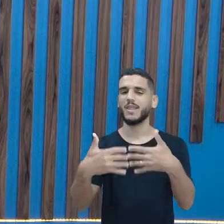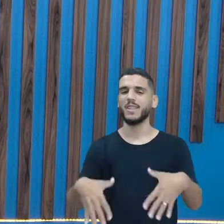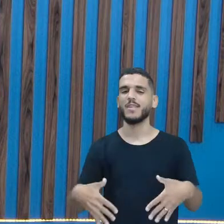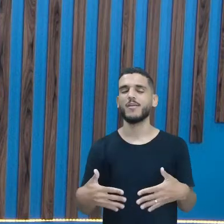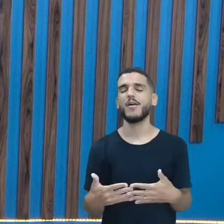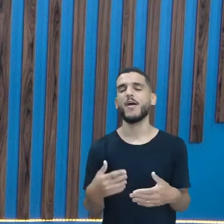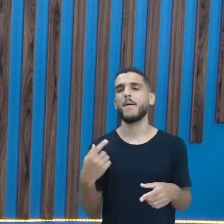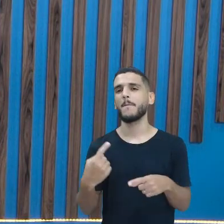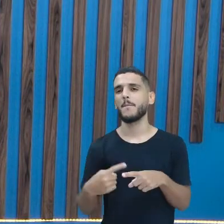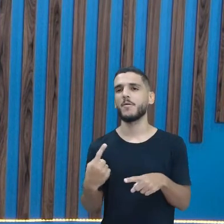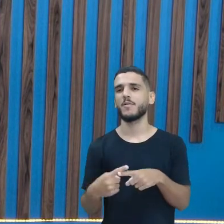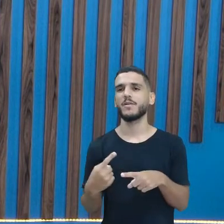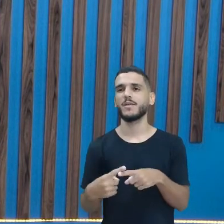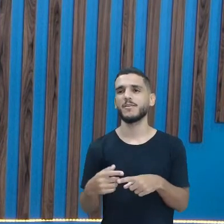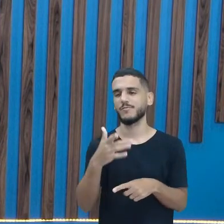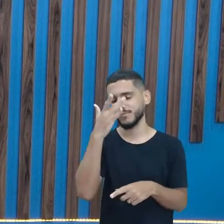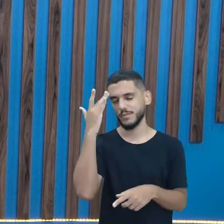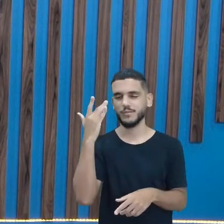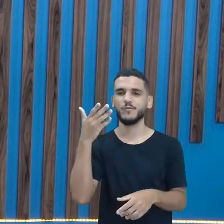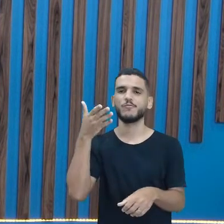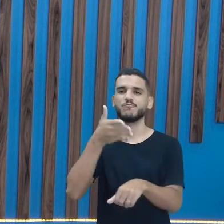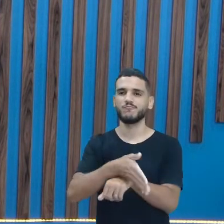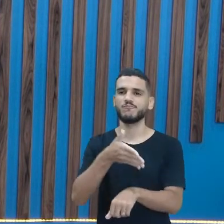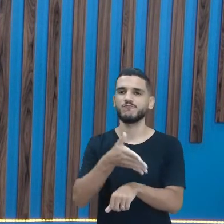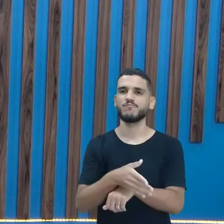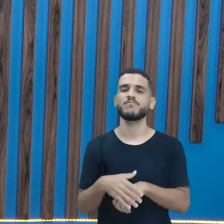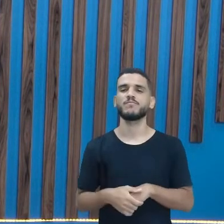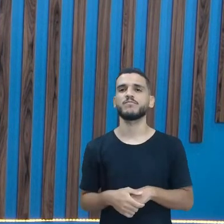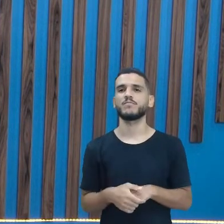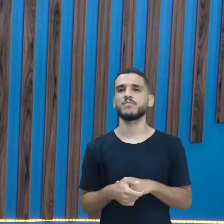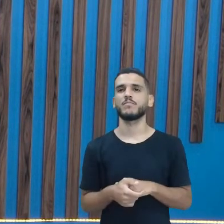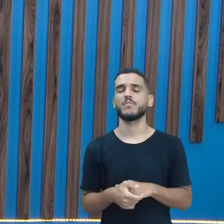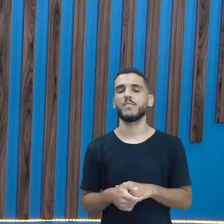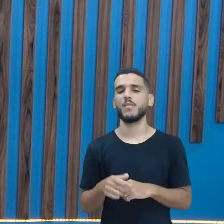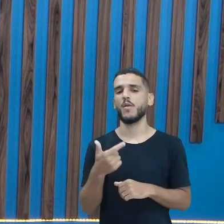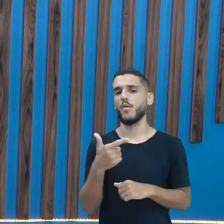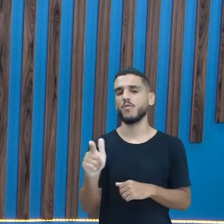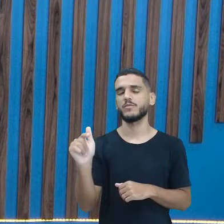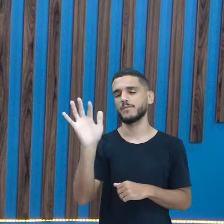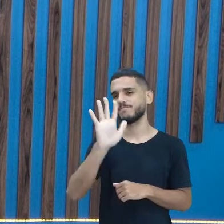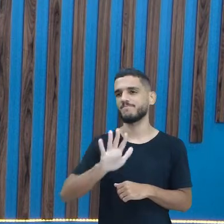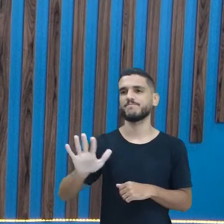foi modificada pelos seres humanos. Outra obra de arte aí de Debré,